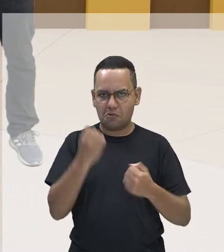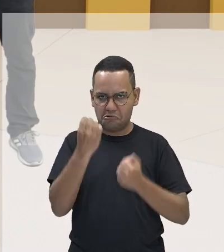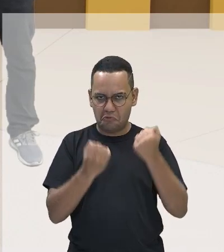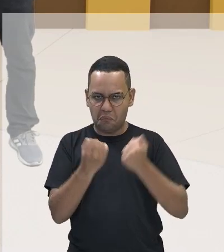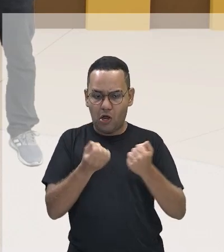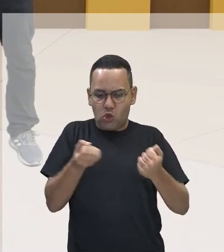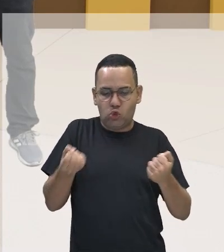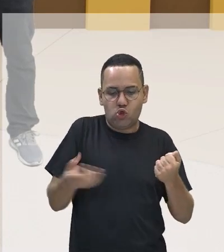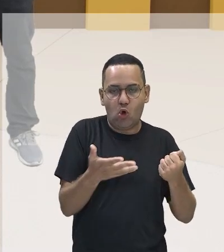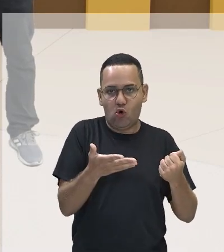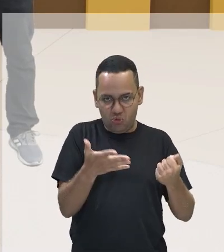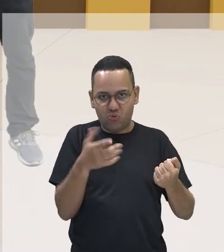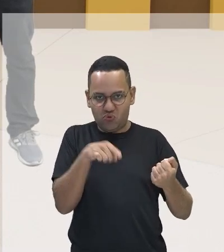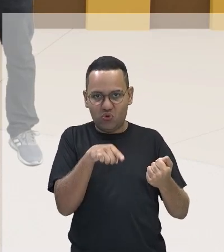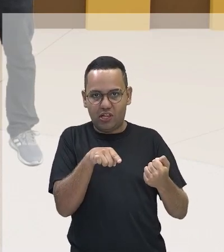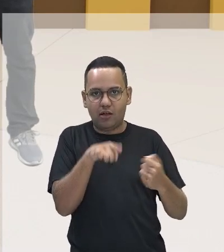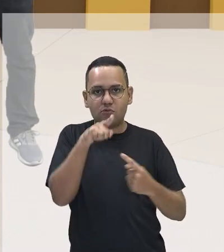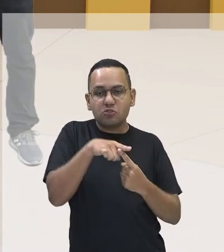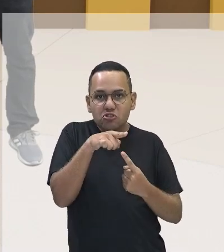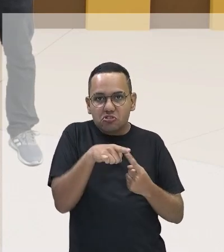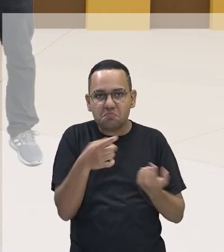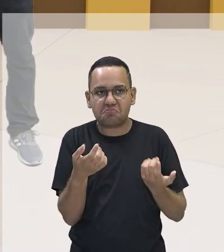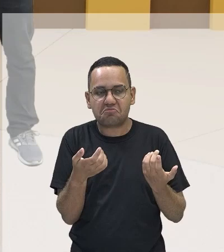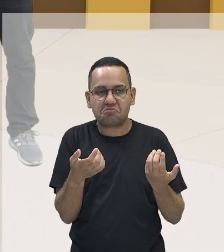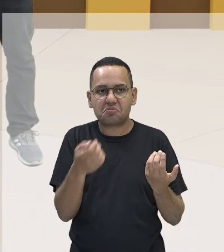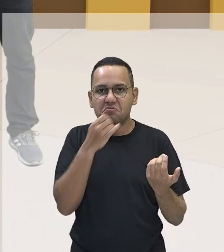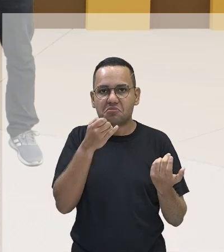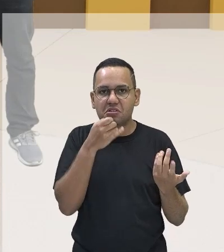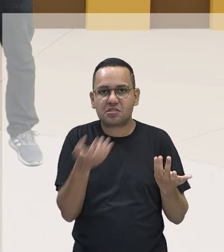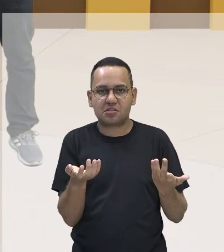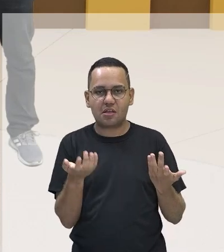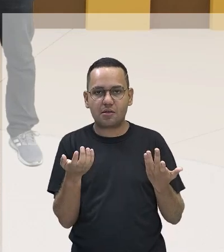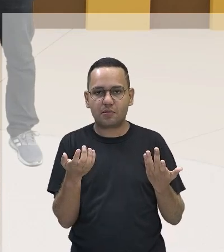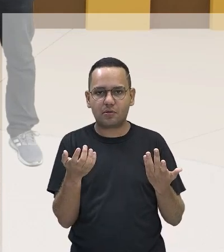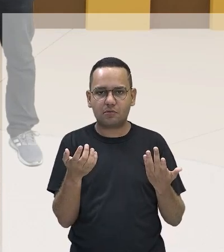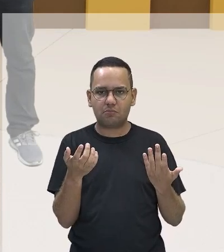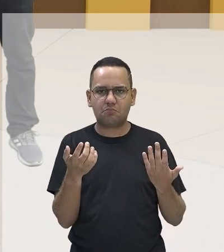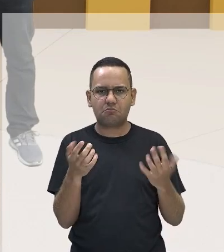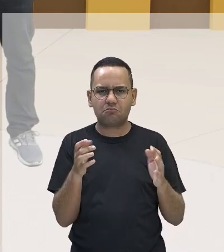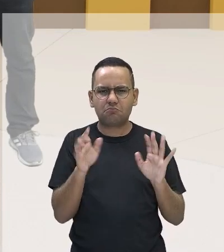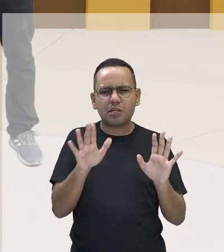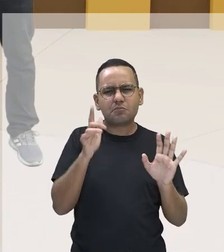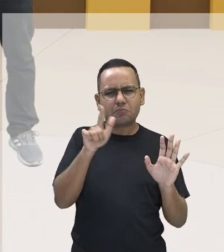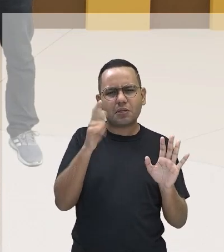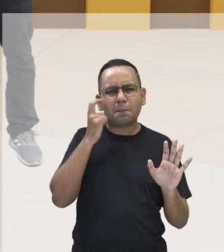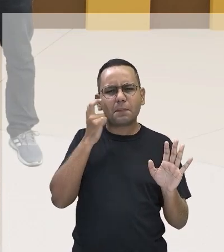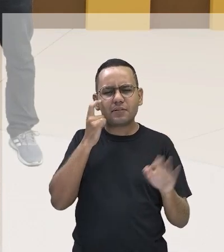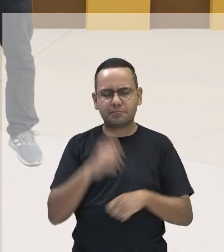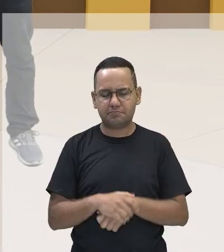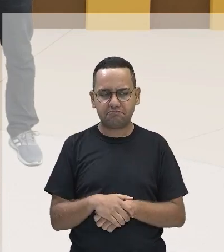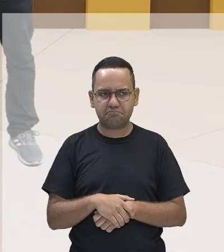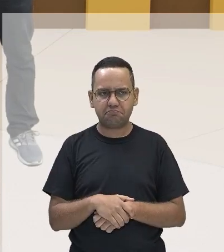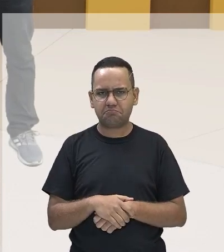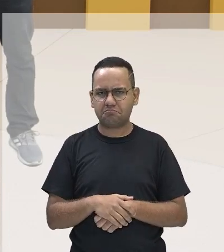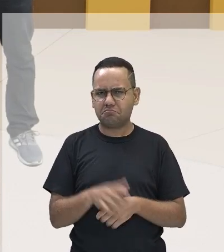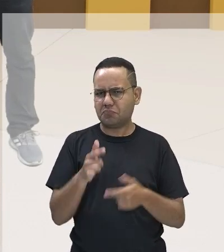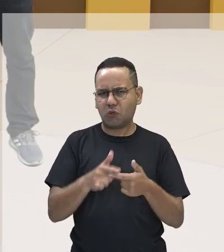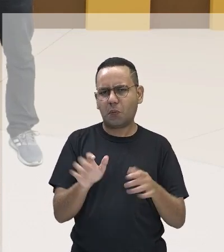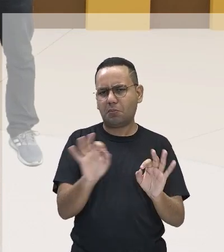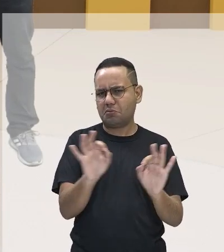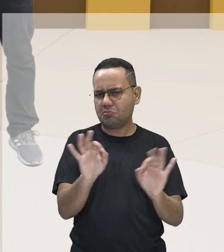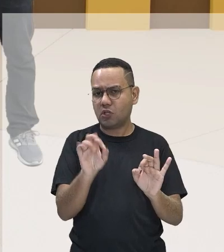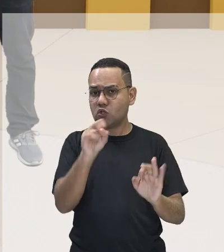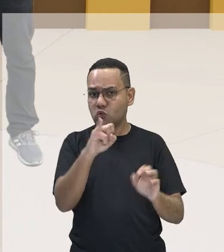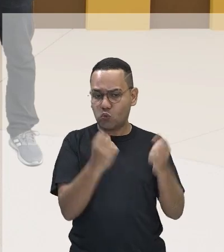uma novidade aí de uma certa marca, você já quer comprar aquela certa marca. Mas por quê, gente, né? Não tem problema nenhum que você tenha um automóvel